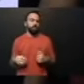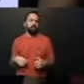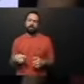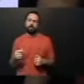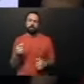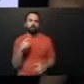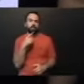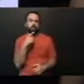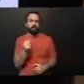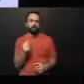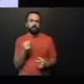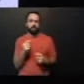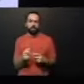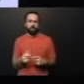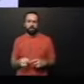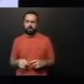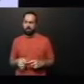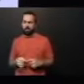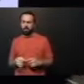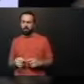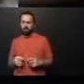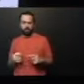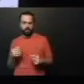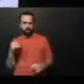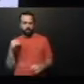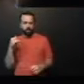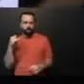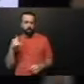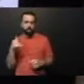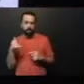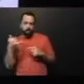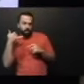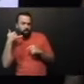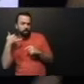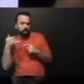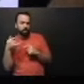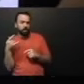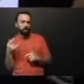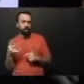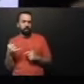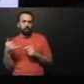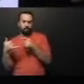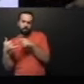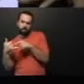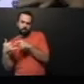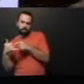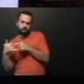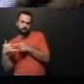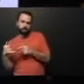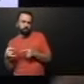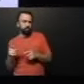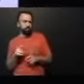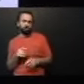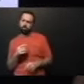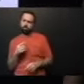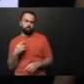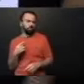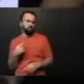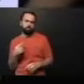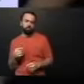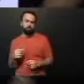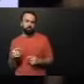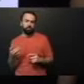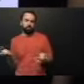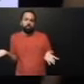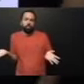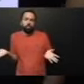novidade. Eu queria saber é quem está no aparelho falando. Ah, sim, no aparelho não está ninguém.